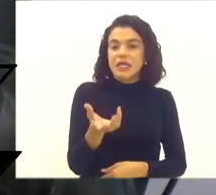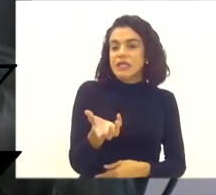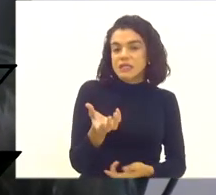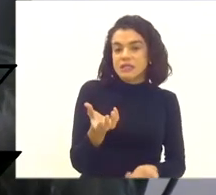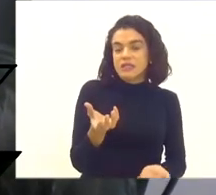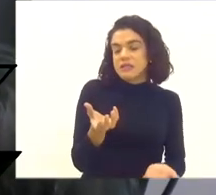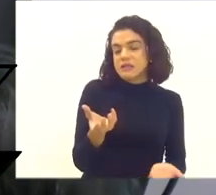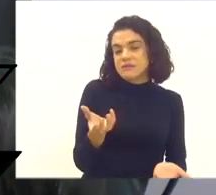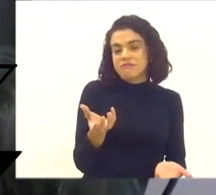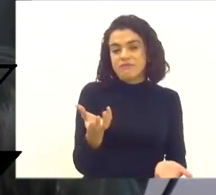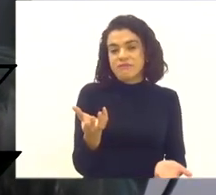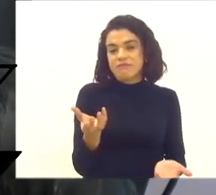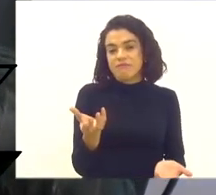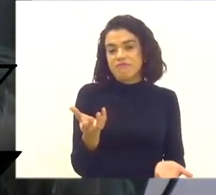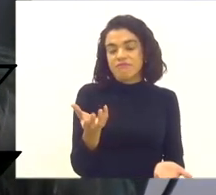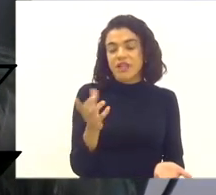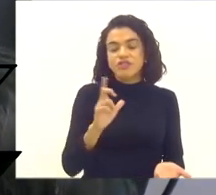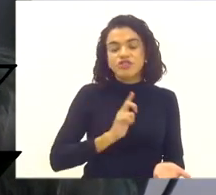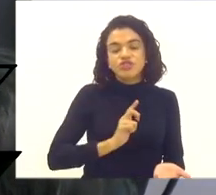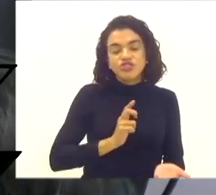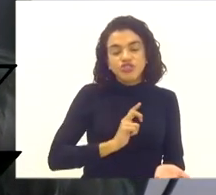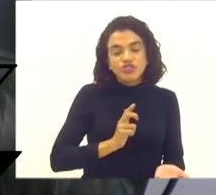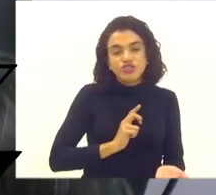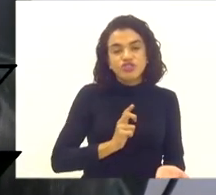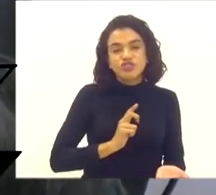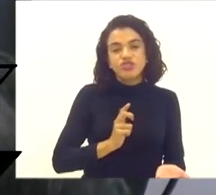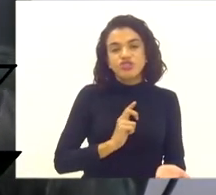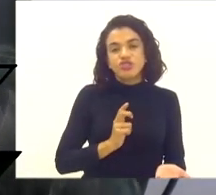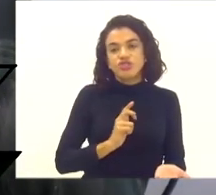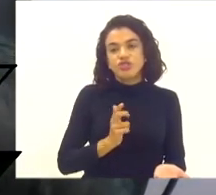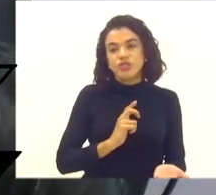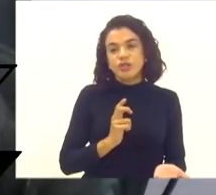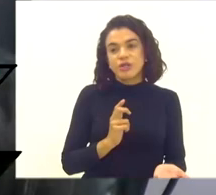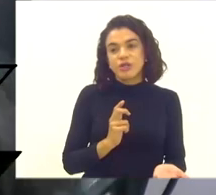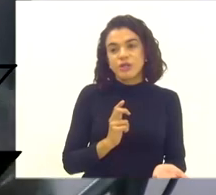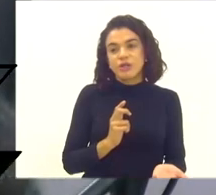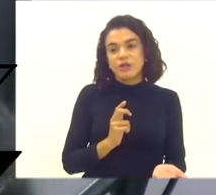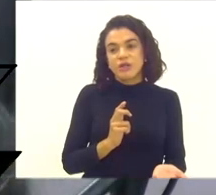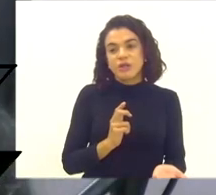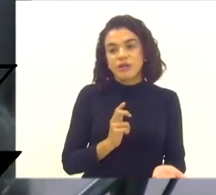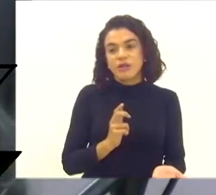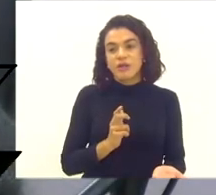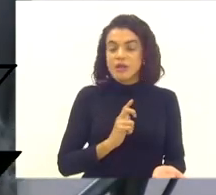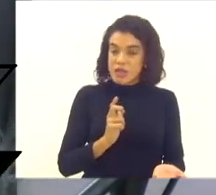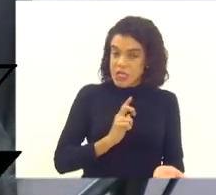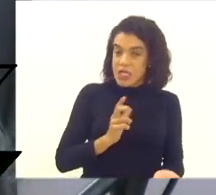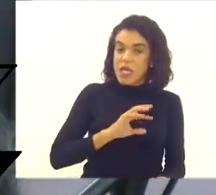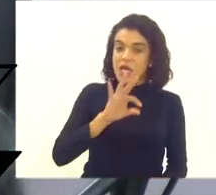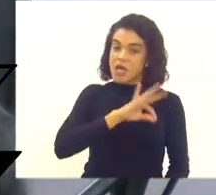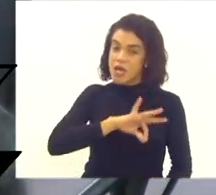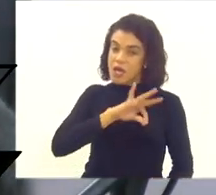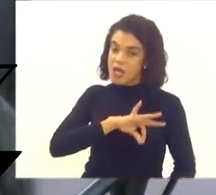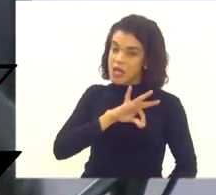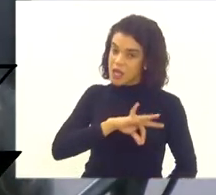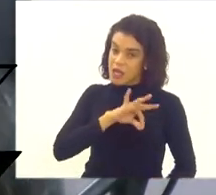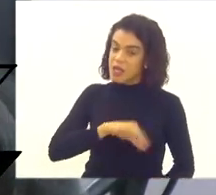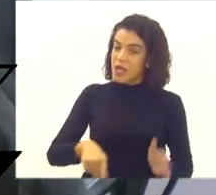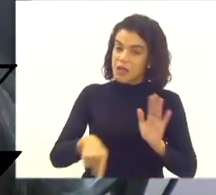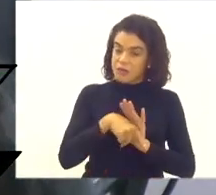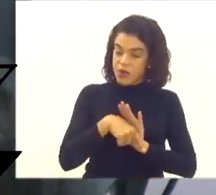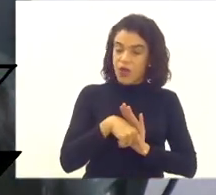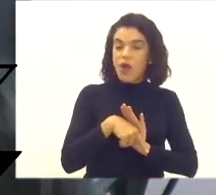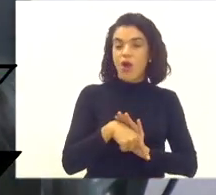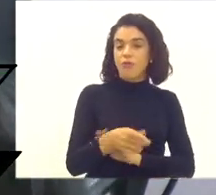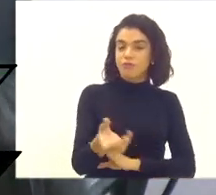um tinha uma como parte da sua renda parte da sua renda com a